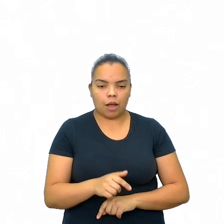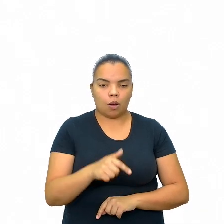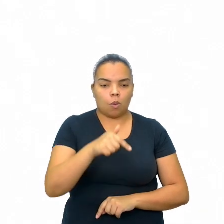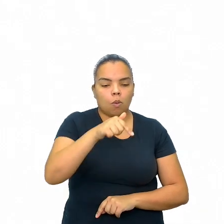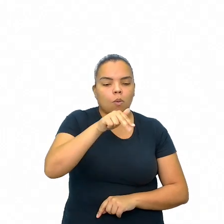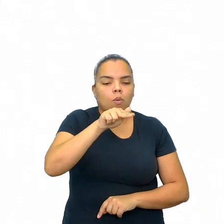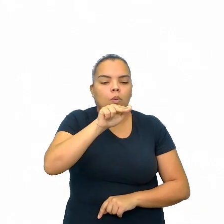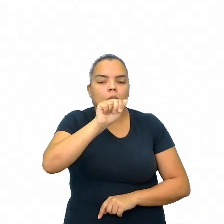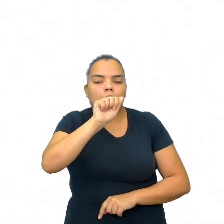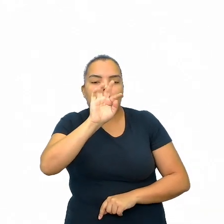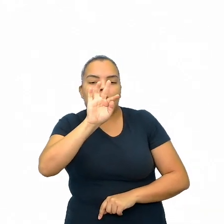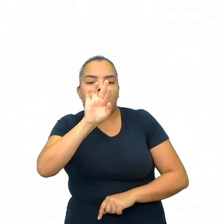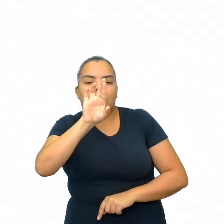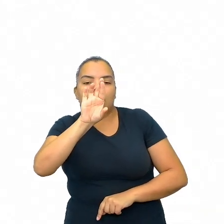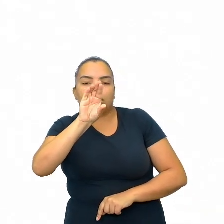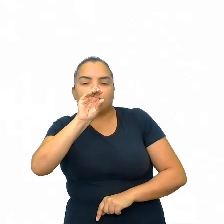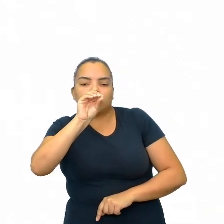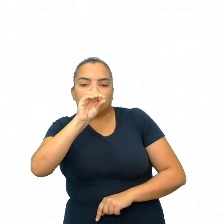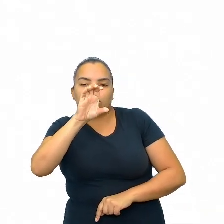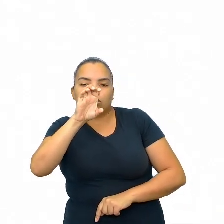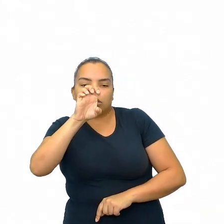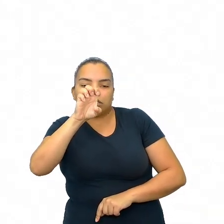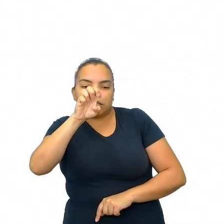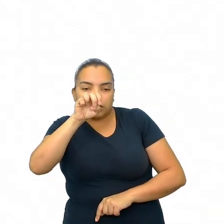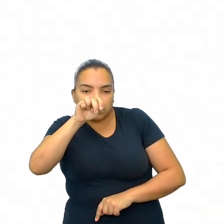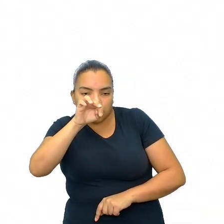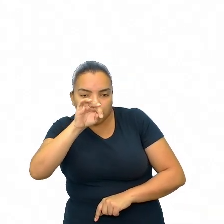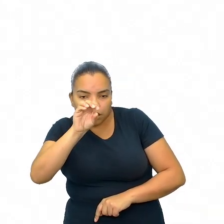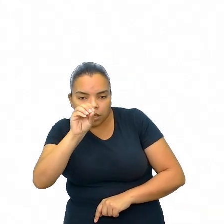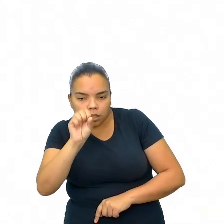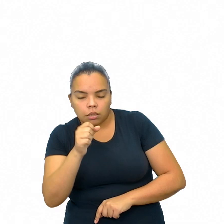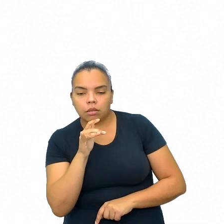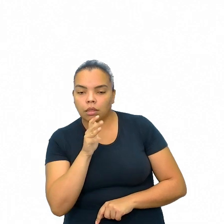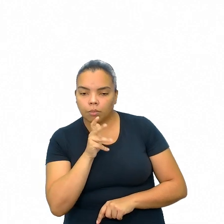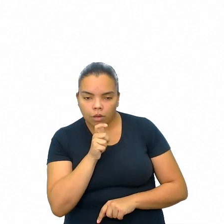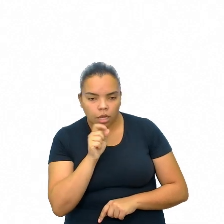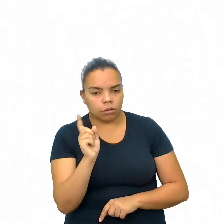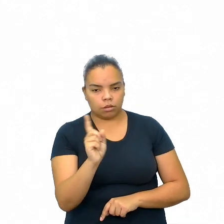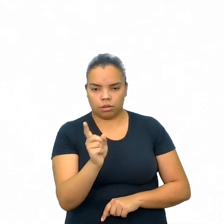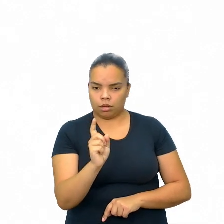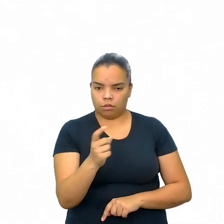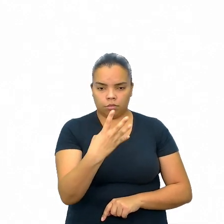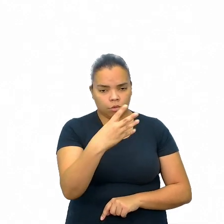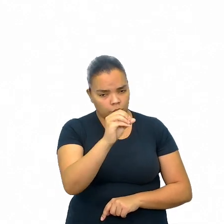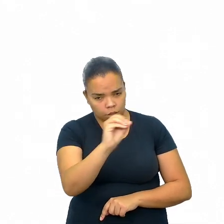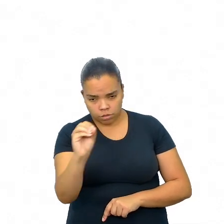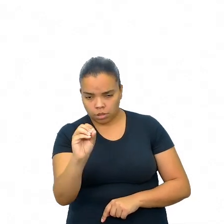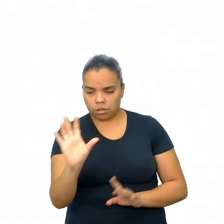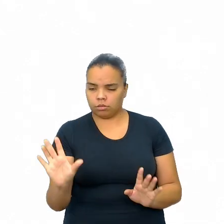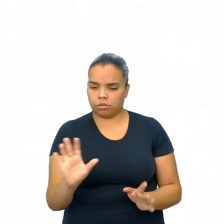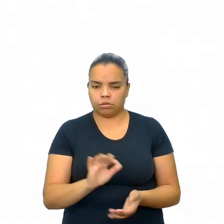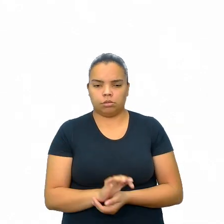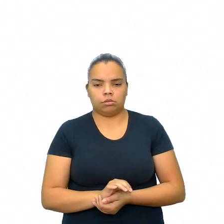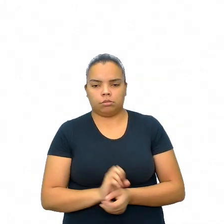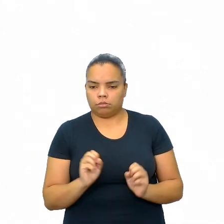400 ou 400. Não, a gente fala 400. É dessa forma que